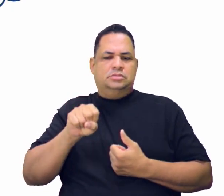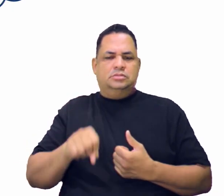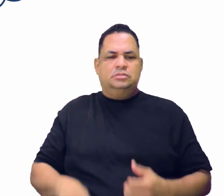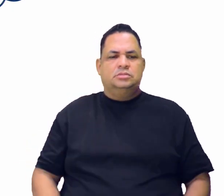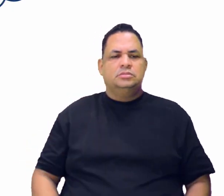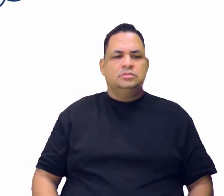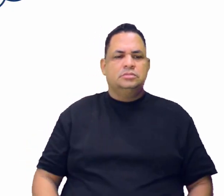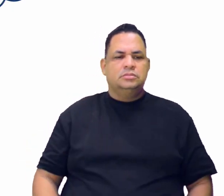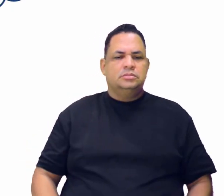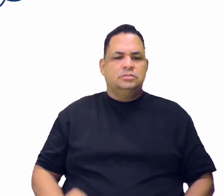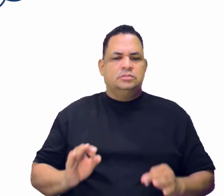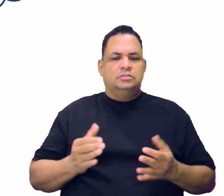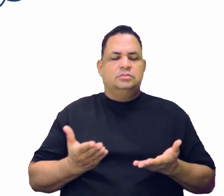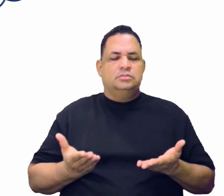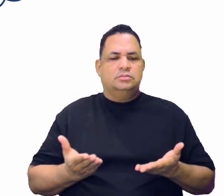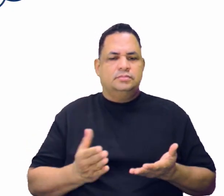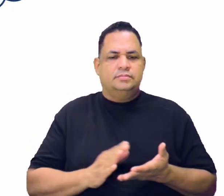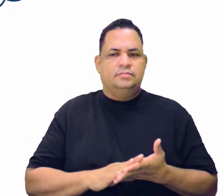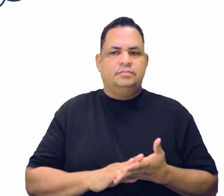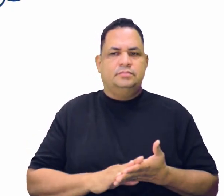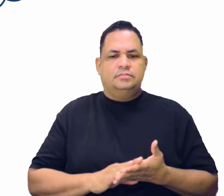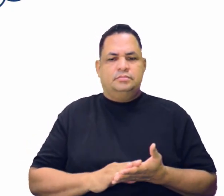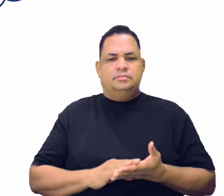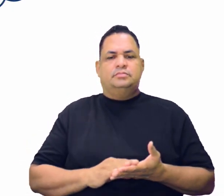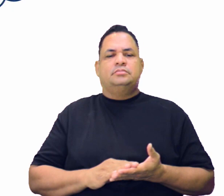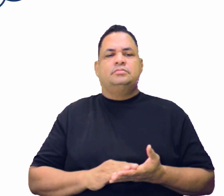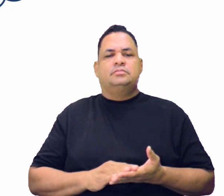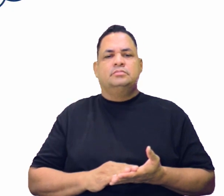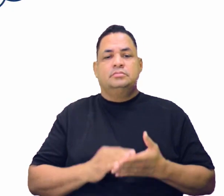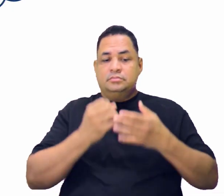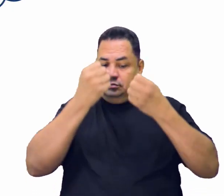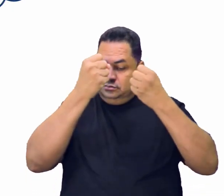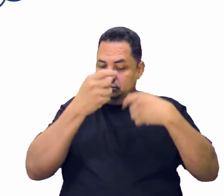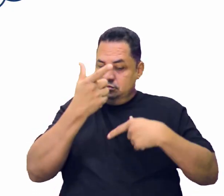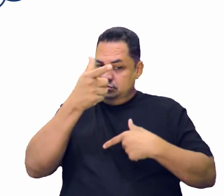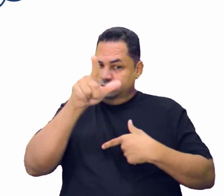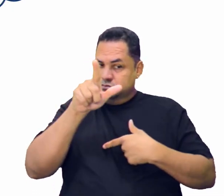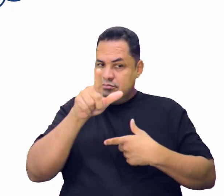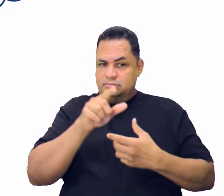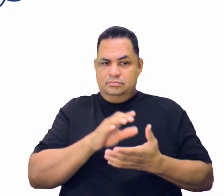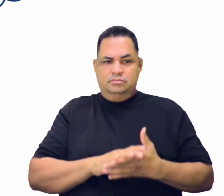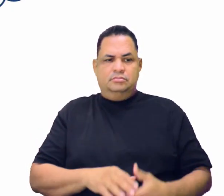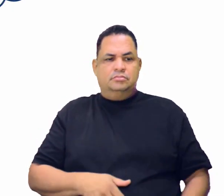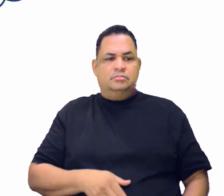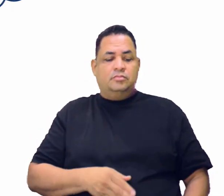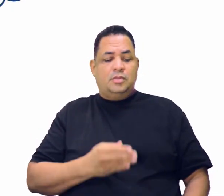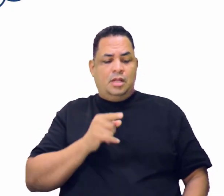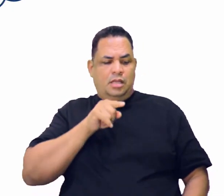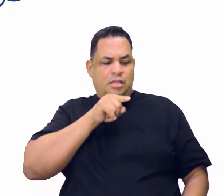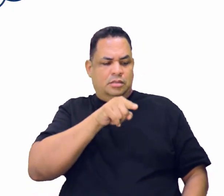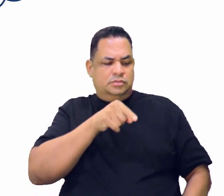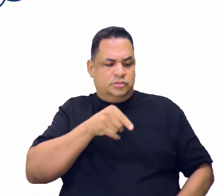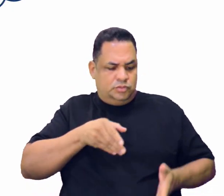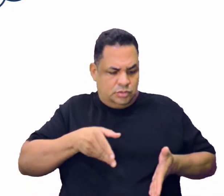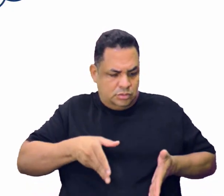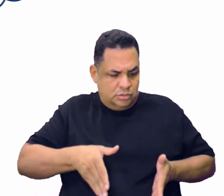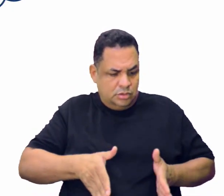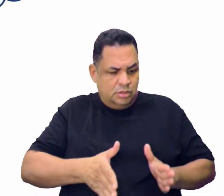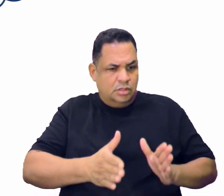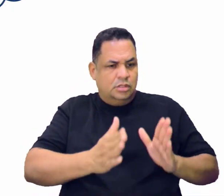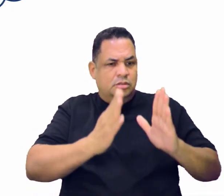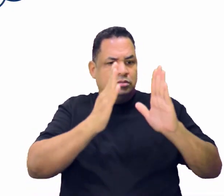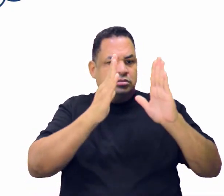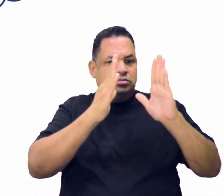Tá certo? Então, mais uma aí, ó, para você, ó. Este é o caminho por